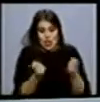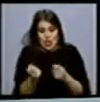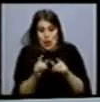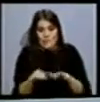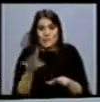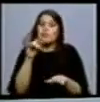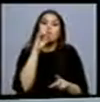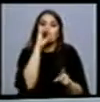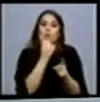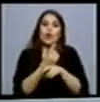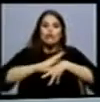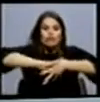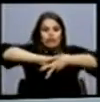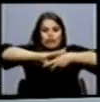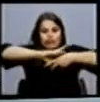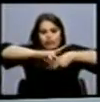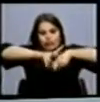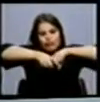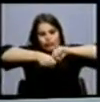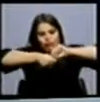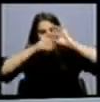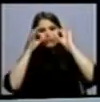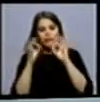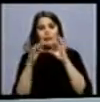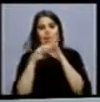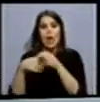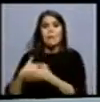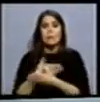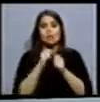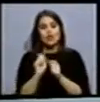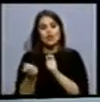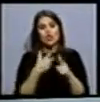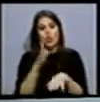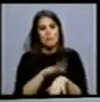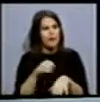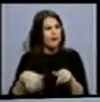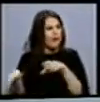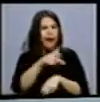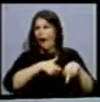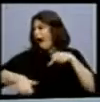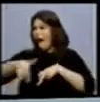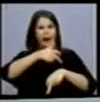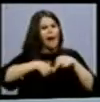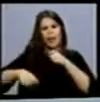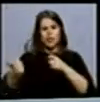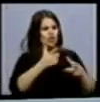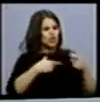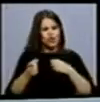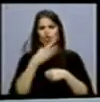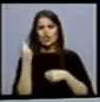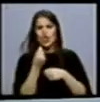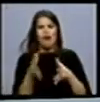a destruição quase autêntica da própria maternidade estelar devido à frenética agitação das estrelas jovens, grandes e